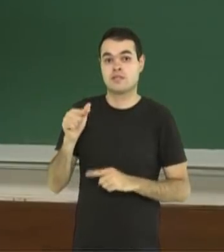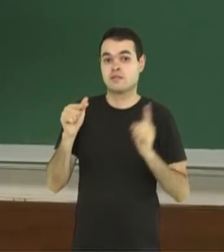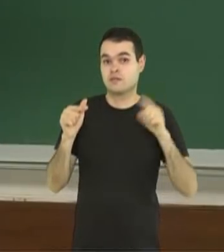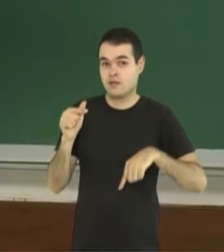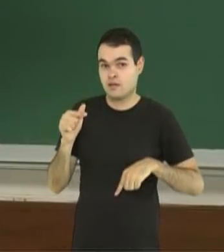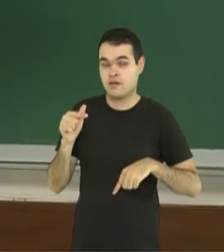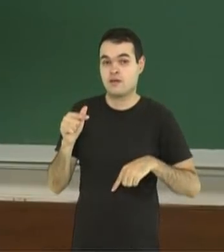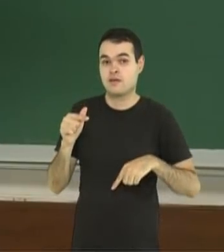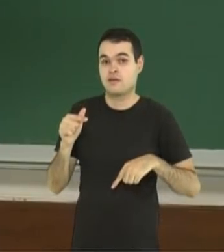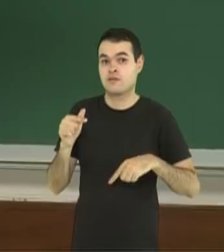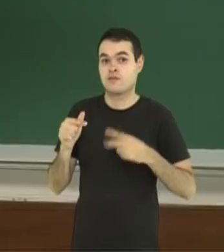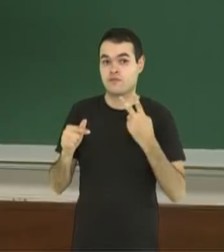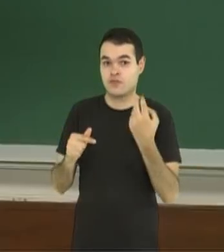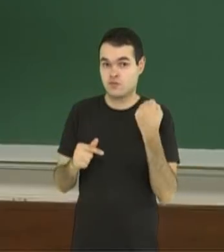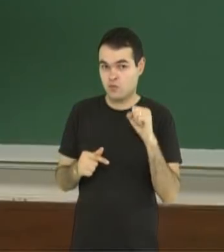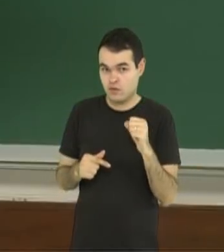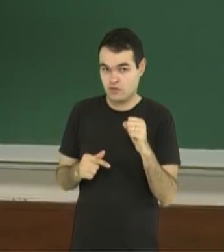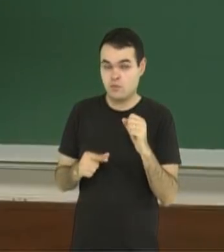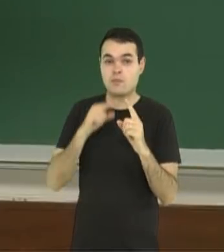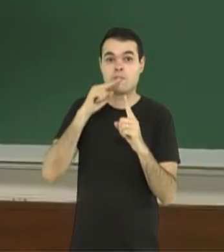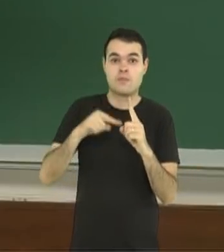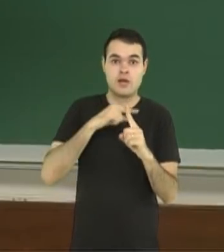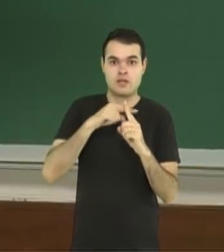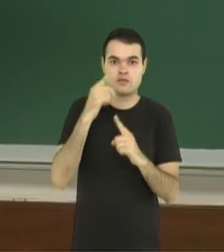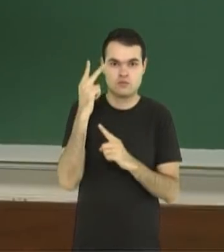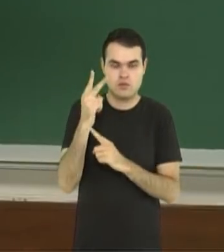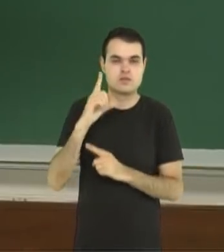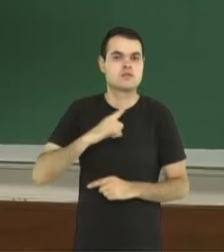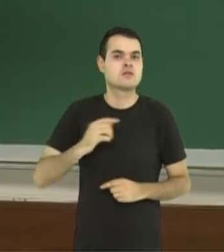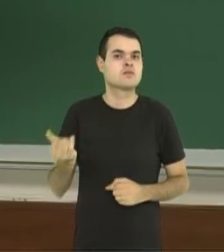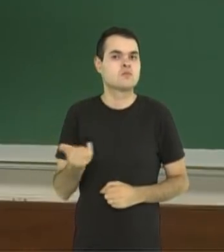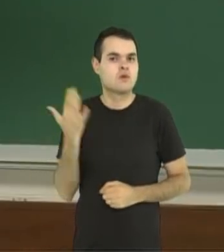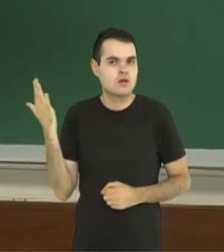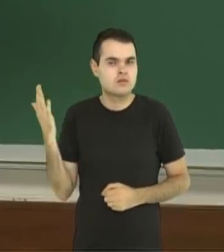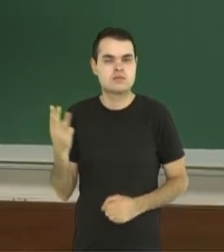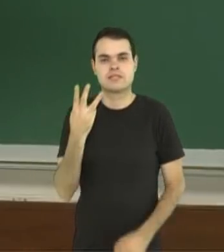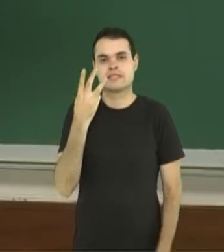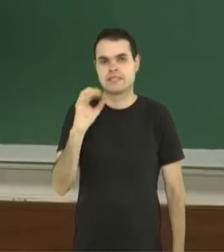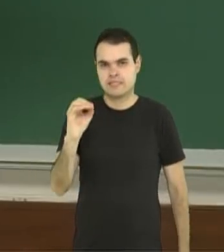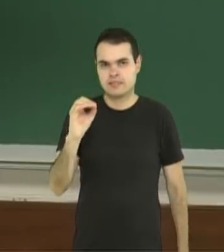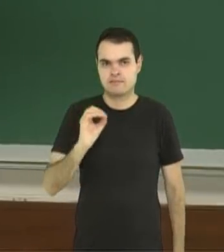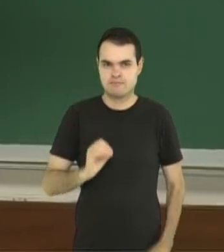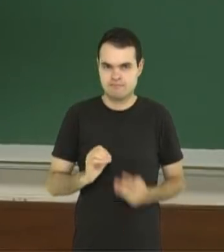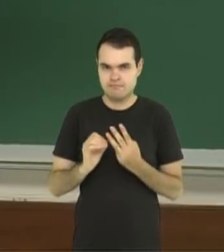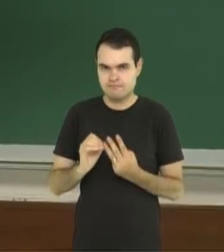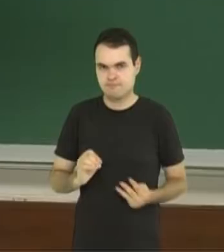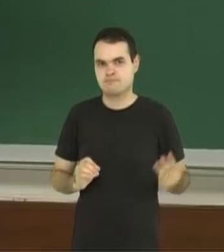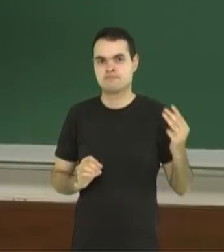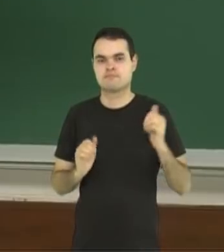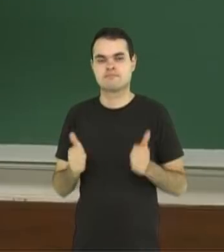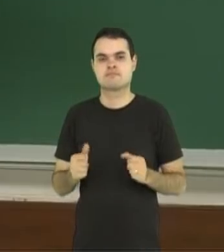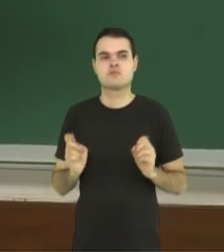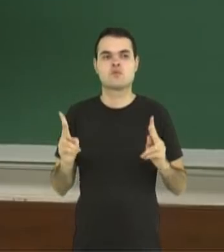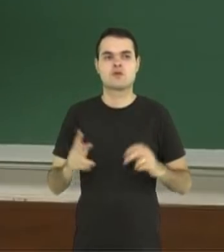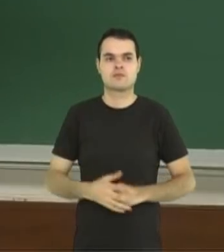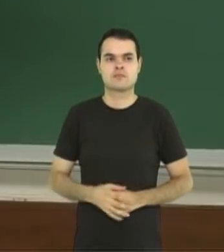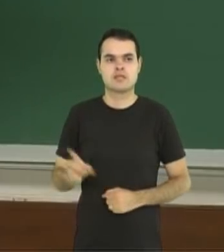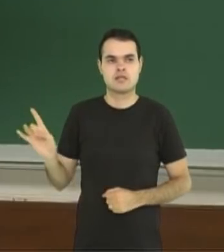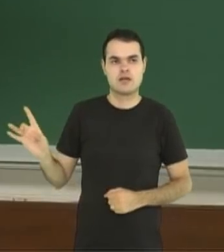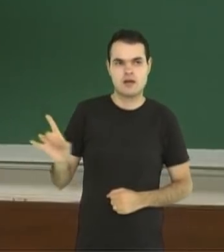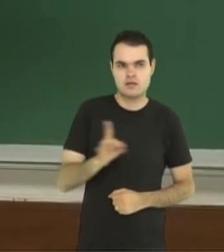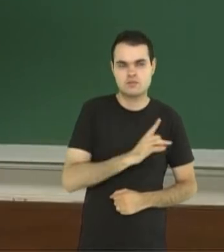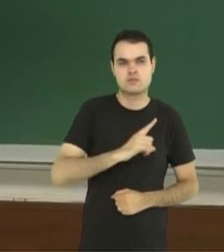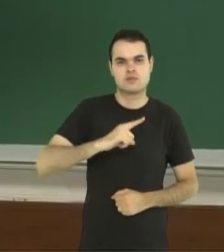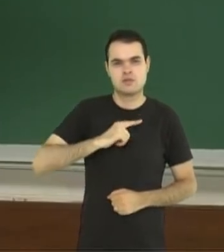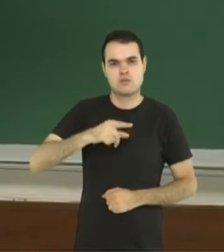é 28. Mais 2, eu tenho quanto? 30. Muito bem. Então, perceba que cada operação